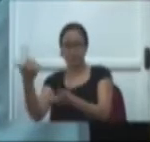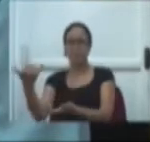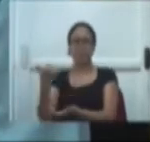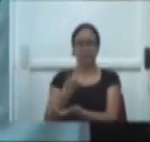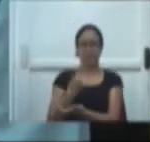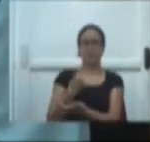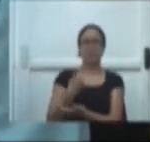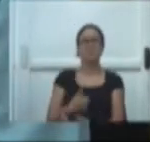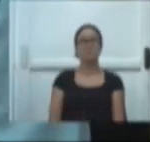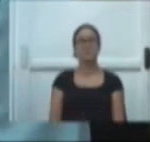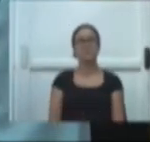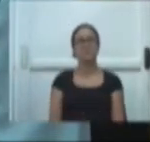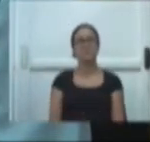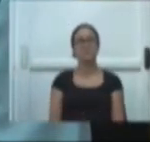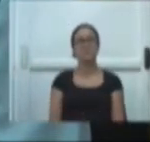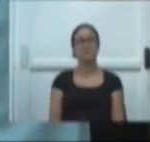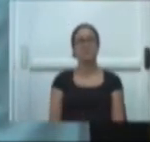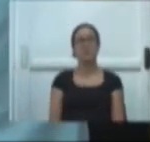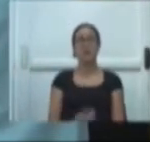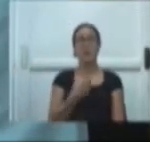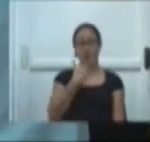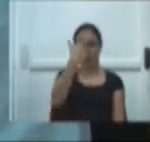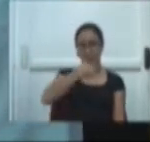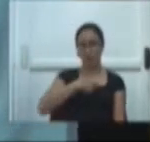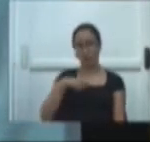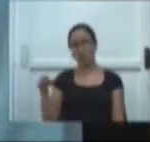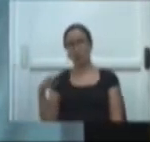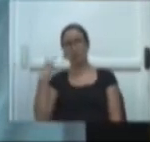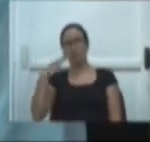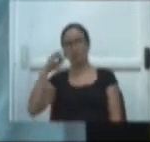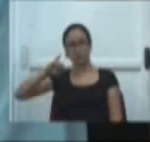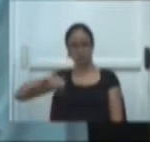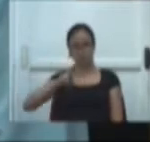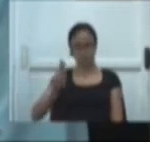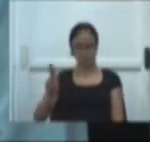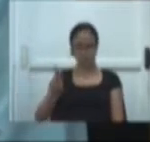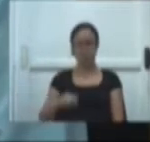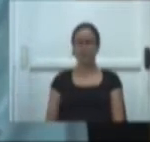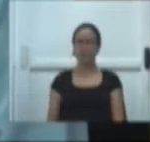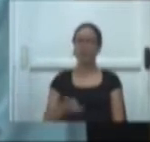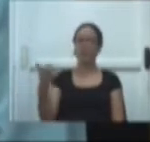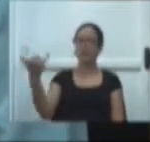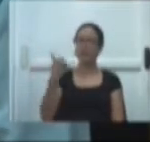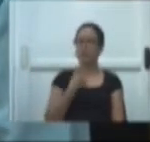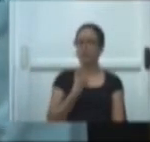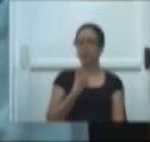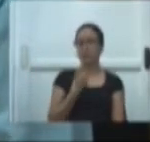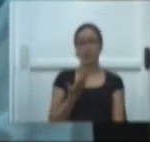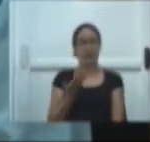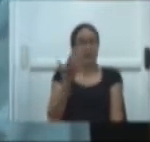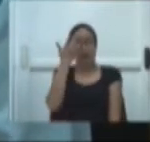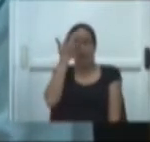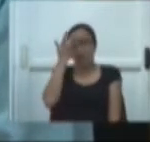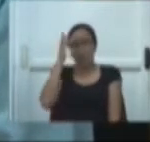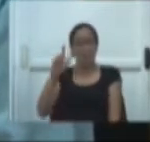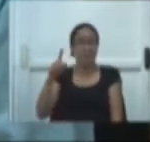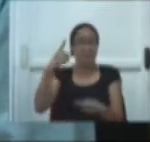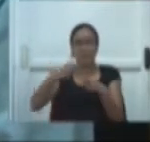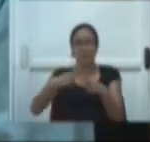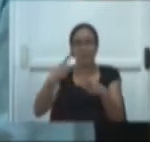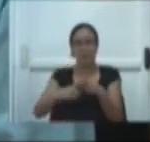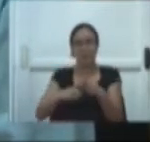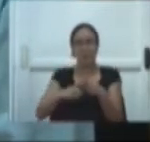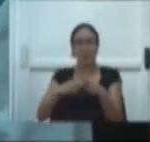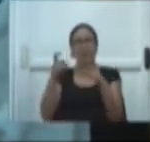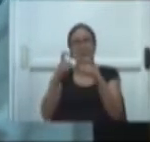Negão. Primeiro, que ela não sabe o porquê que a prefeitura pediu para que todos os exames,